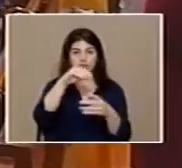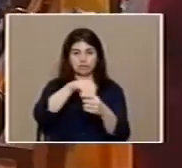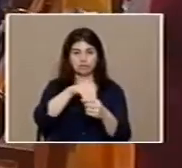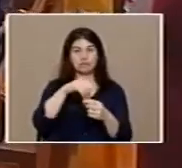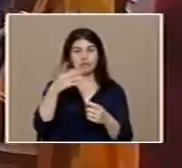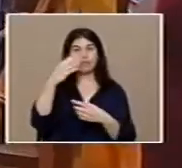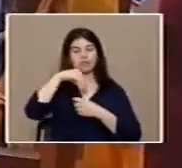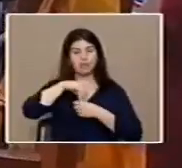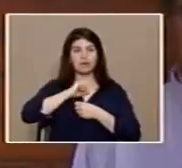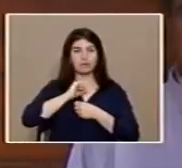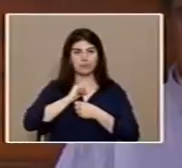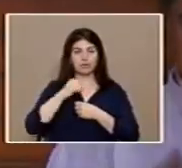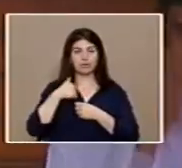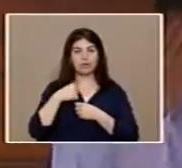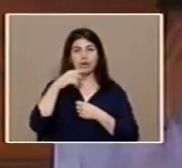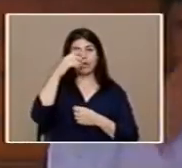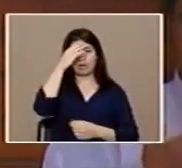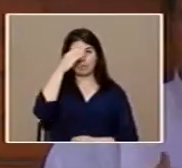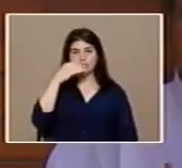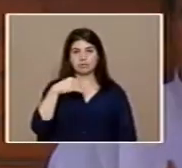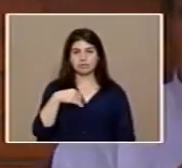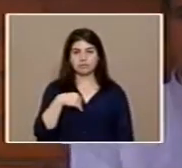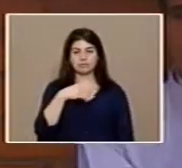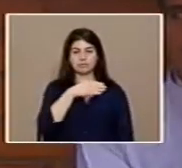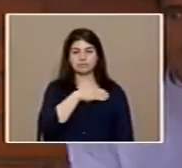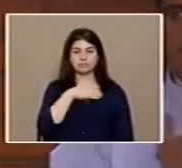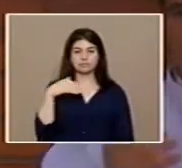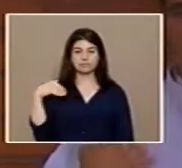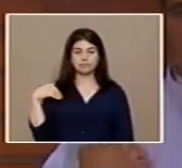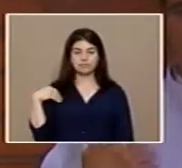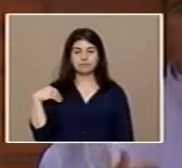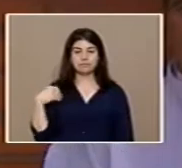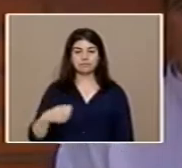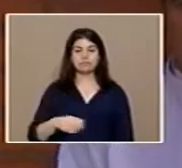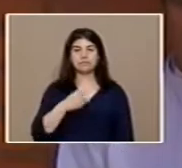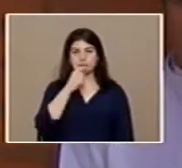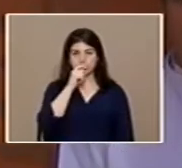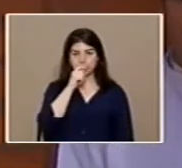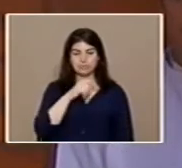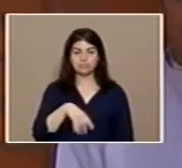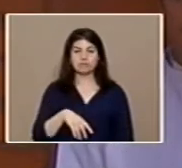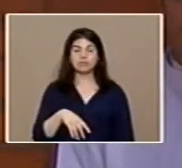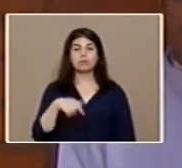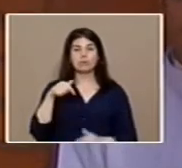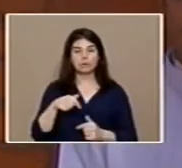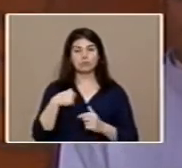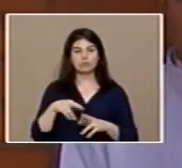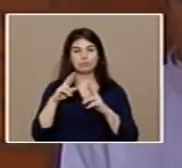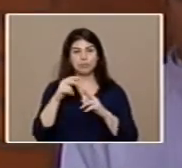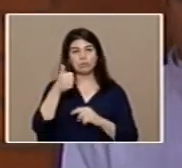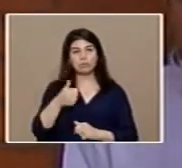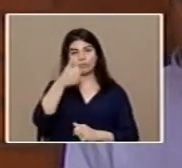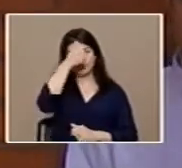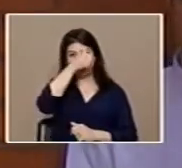abençoe-vos Deus todo-poderoso Pai Filho e Espírito Santo Santo domingo para